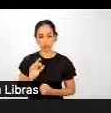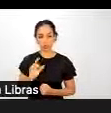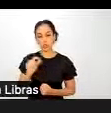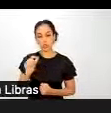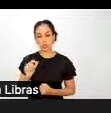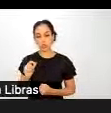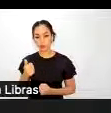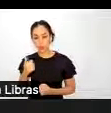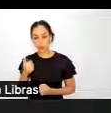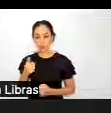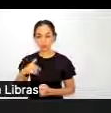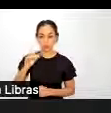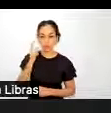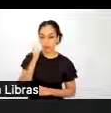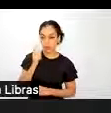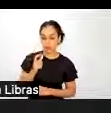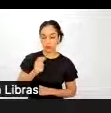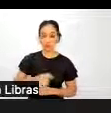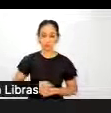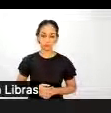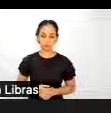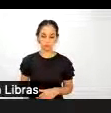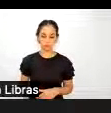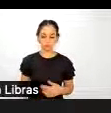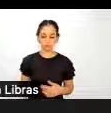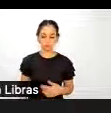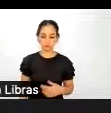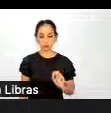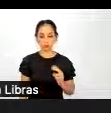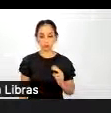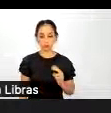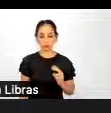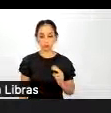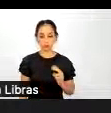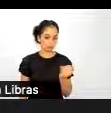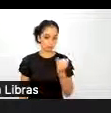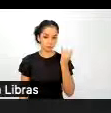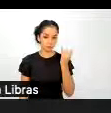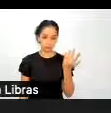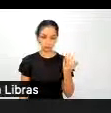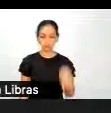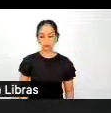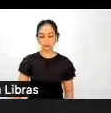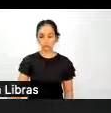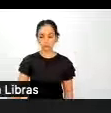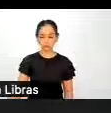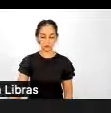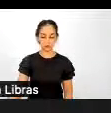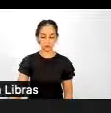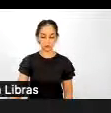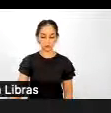mais interessante, enfim, o mais relevante. E a gente, para